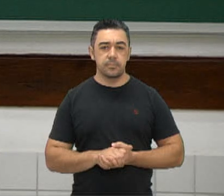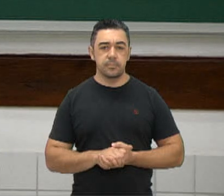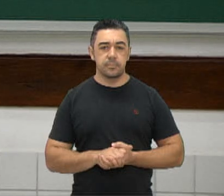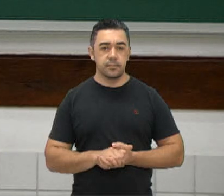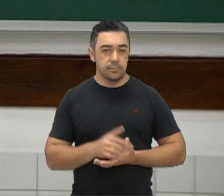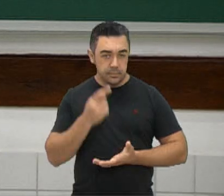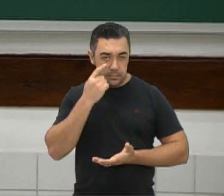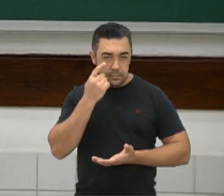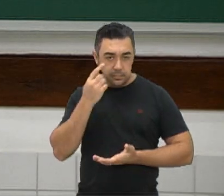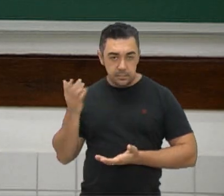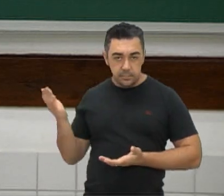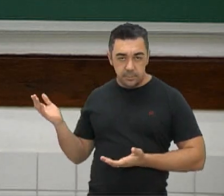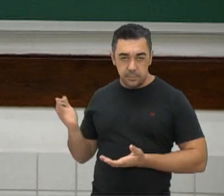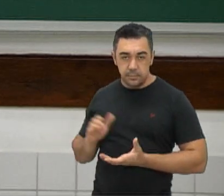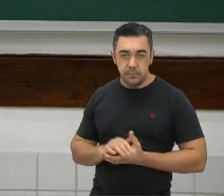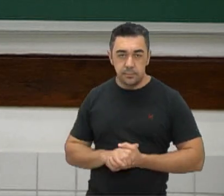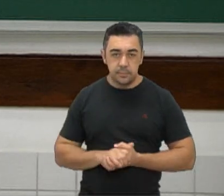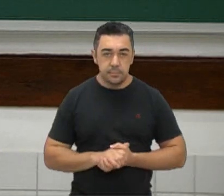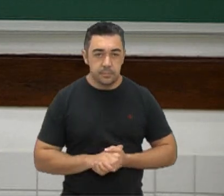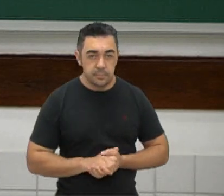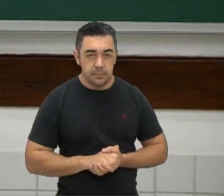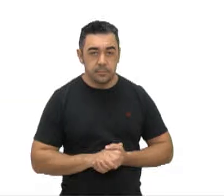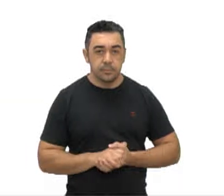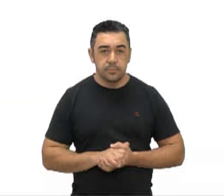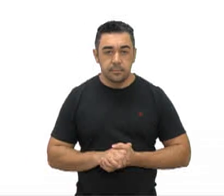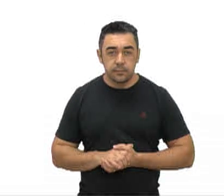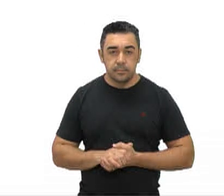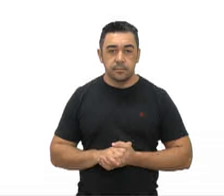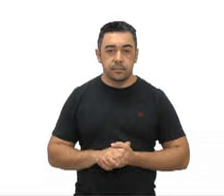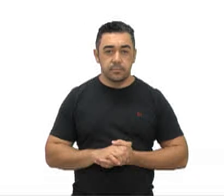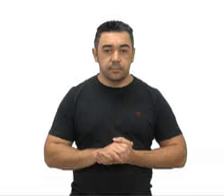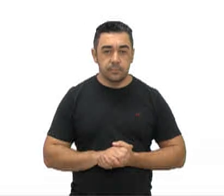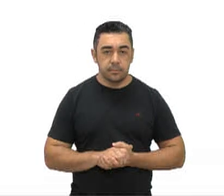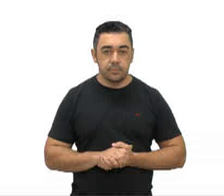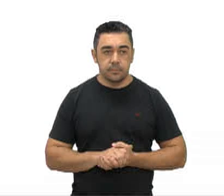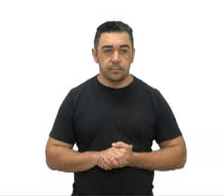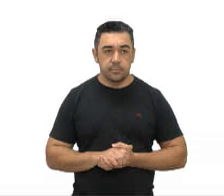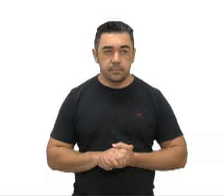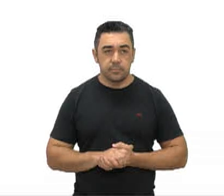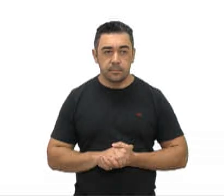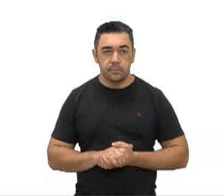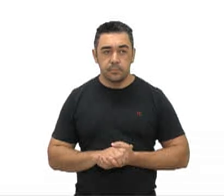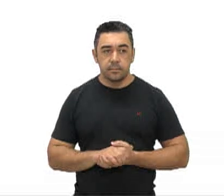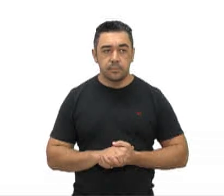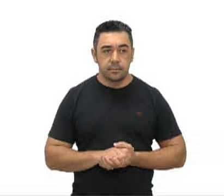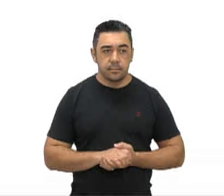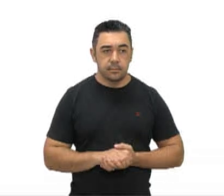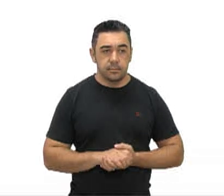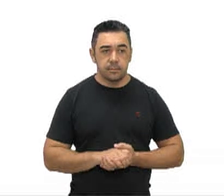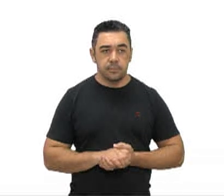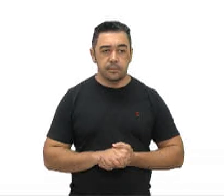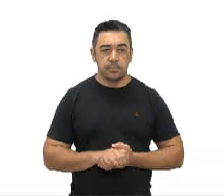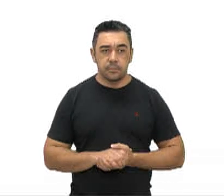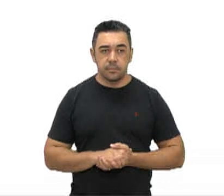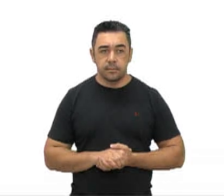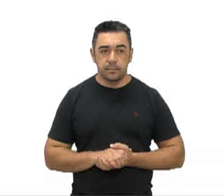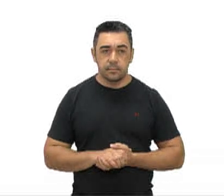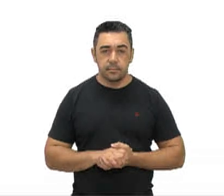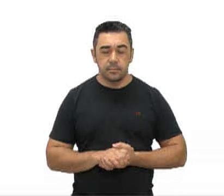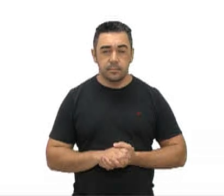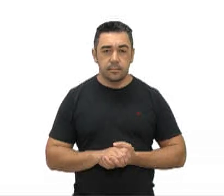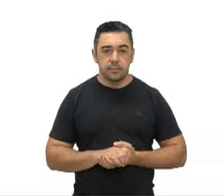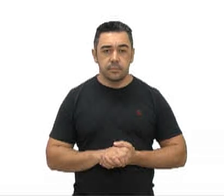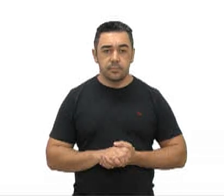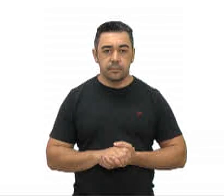A ver, entonces, durante a primeira metade do dia se esperam cielos com intervalos nubosos de tipo